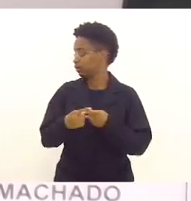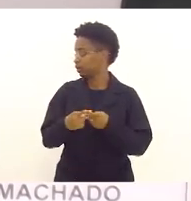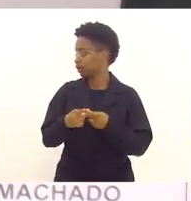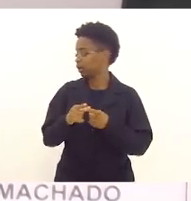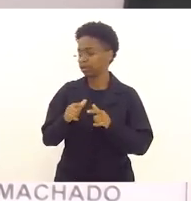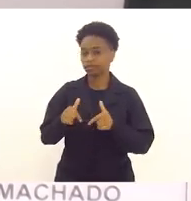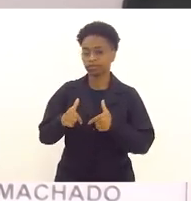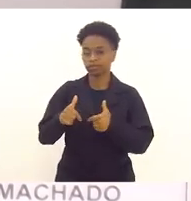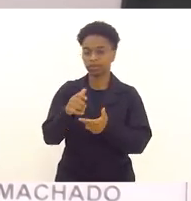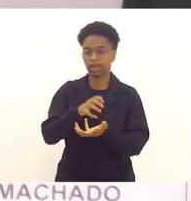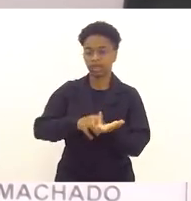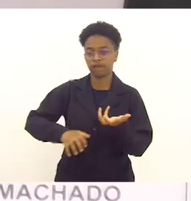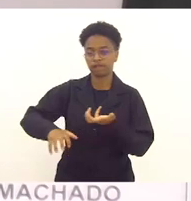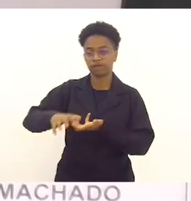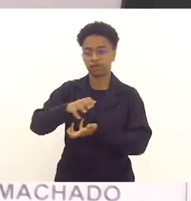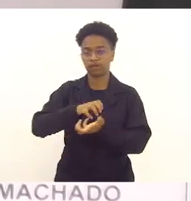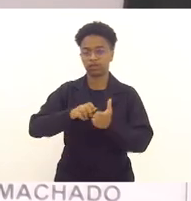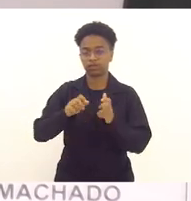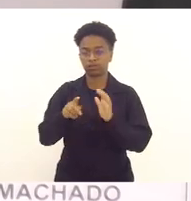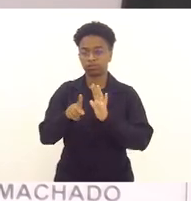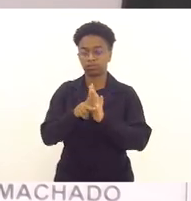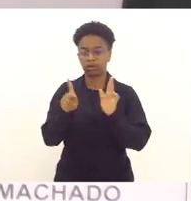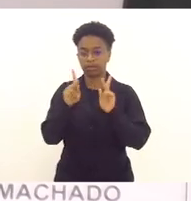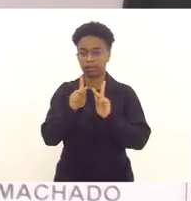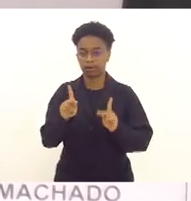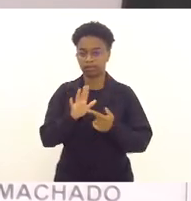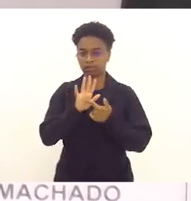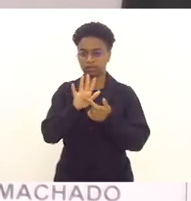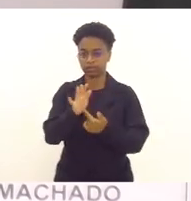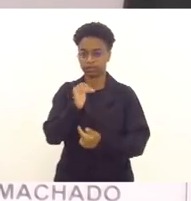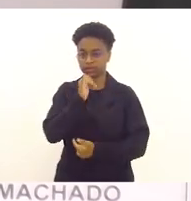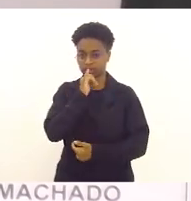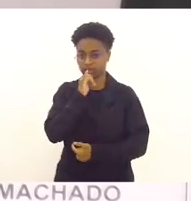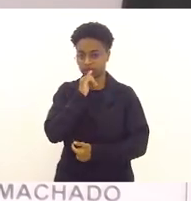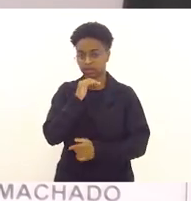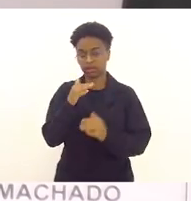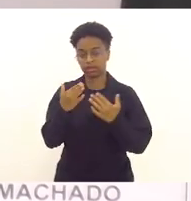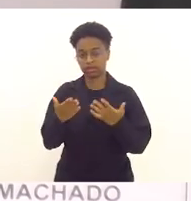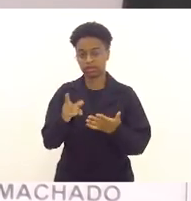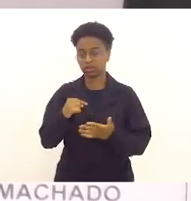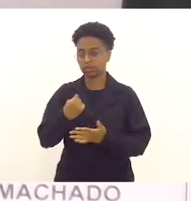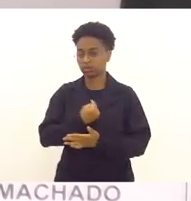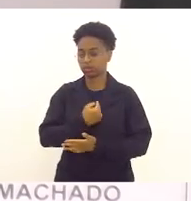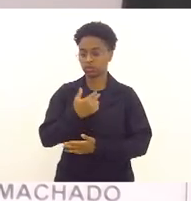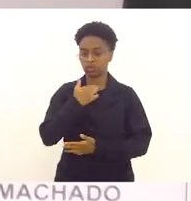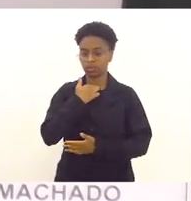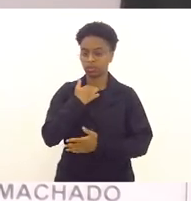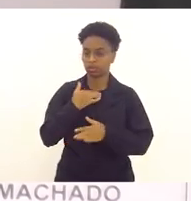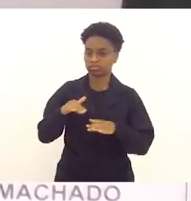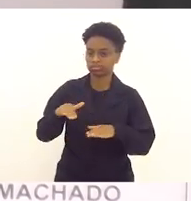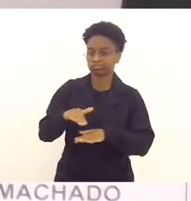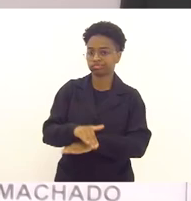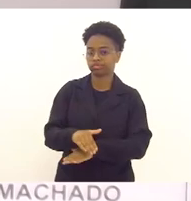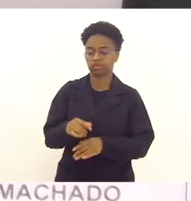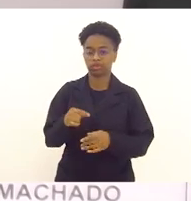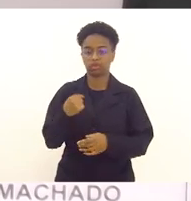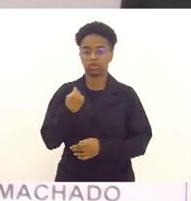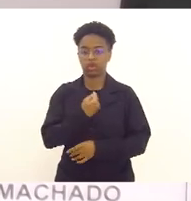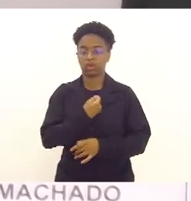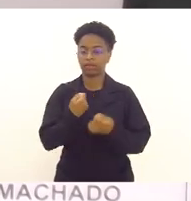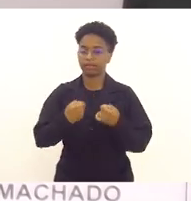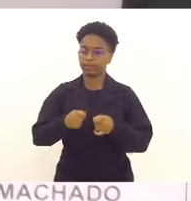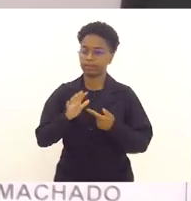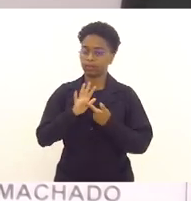revolução a revolução da Paz com seu exemplo então é que nós não abaixamos a cabeça mostramos o nosso